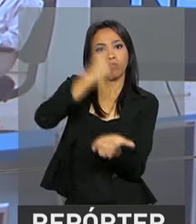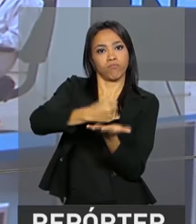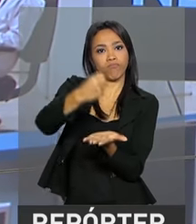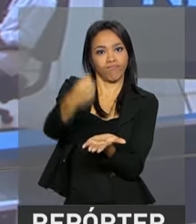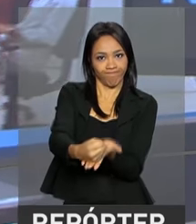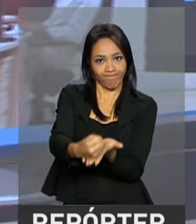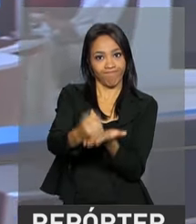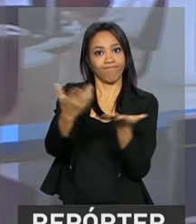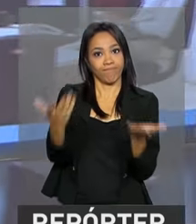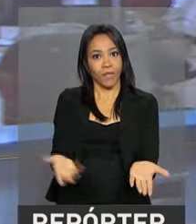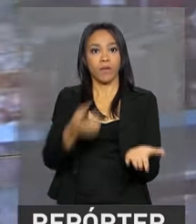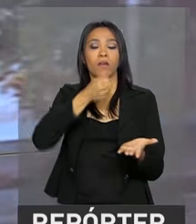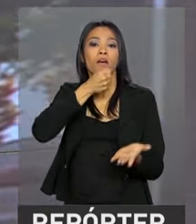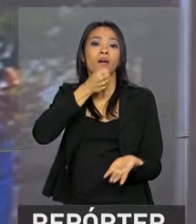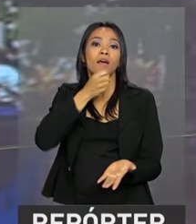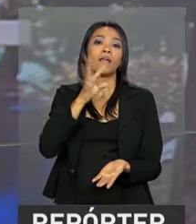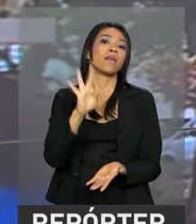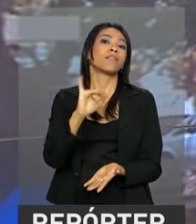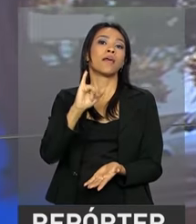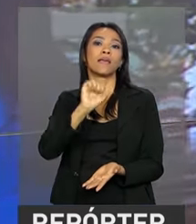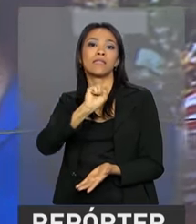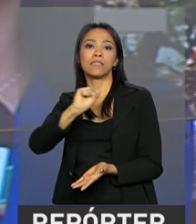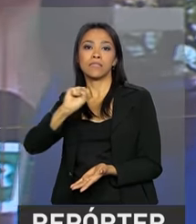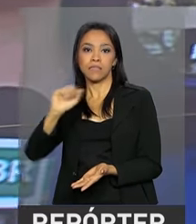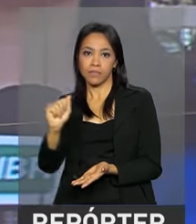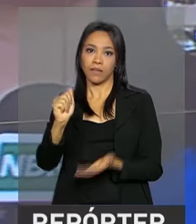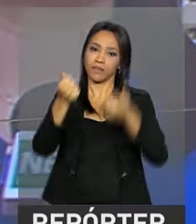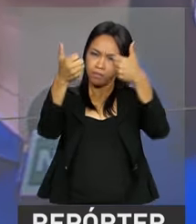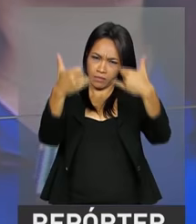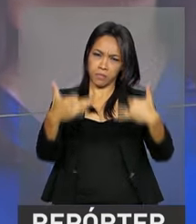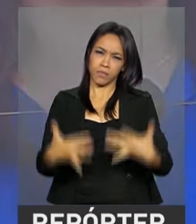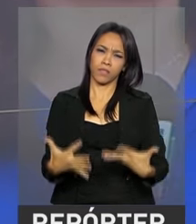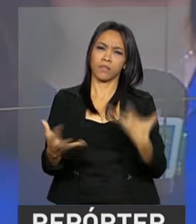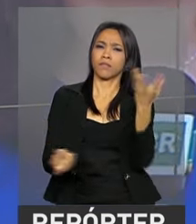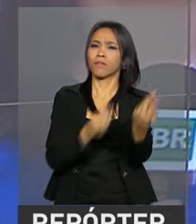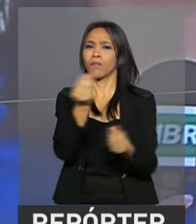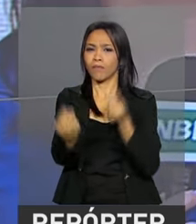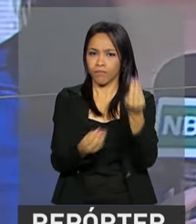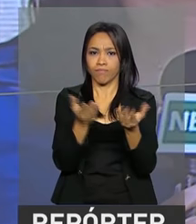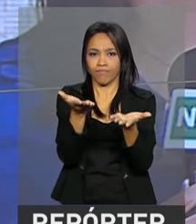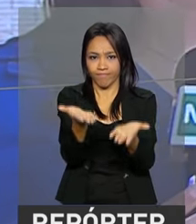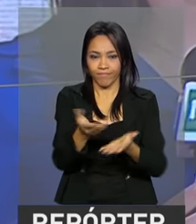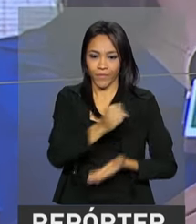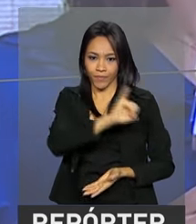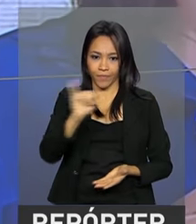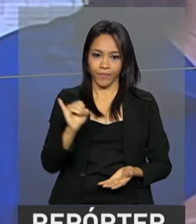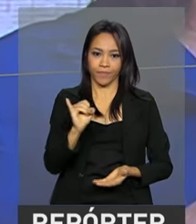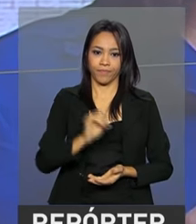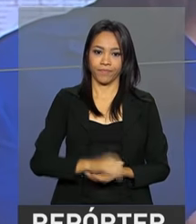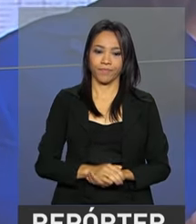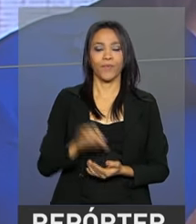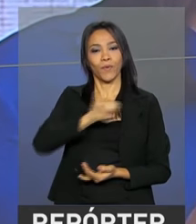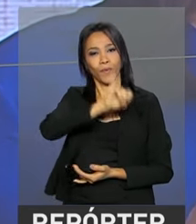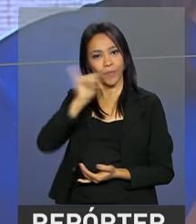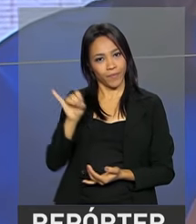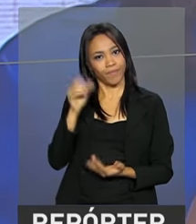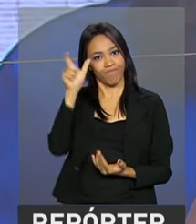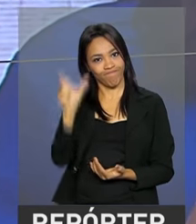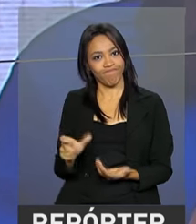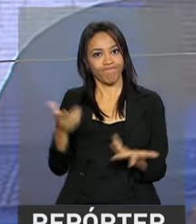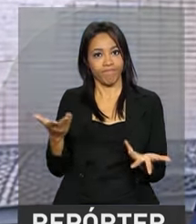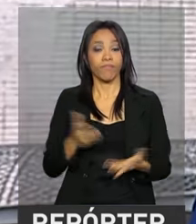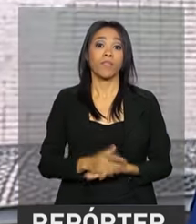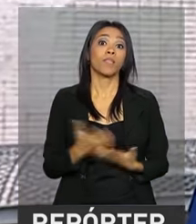a repórter taa dias está no ministério educação e traz mais informações pra gente ao vivo o Taísa Olá Leandro